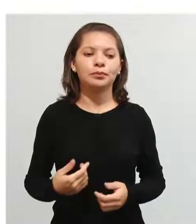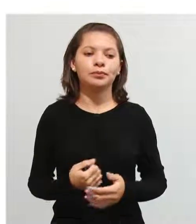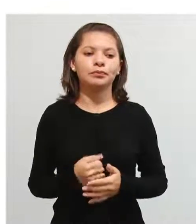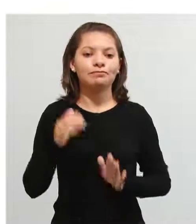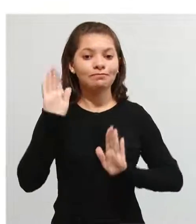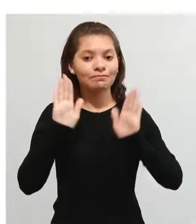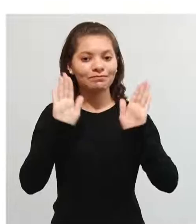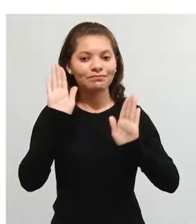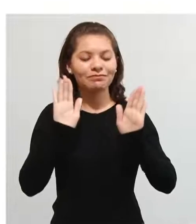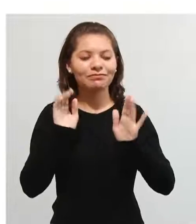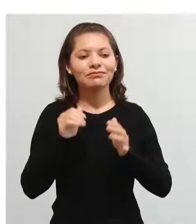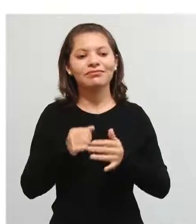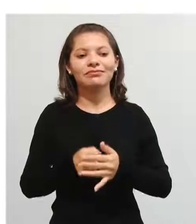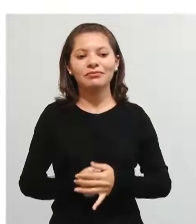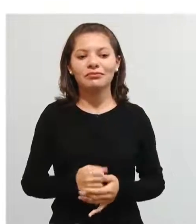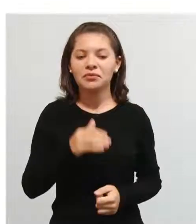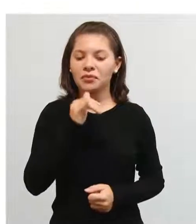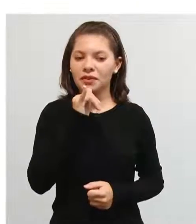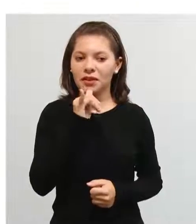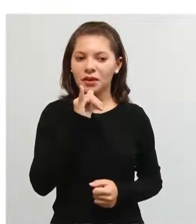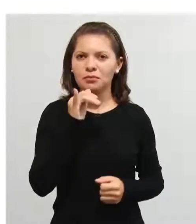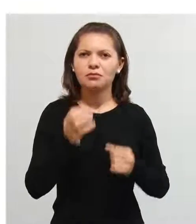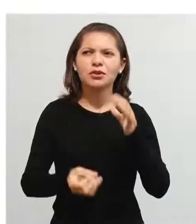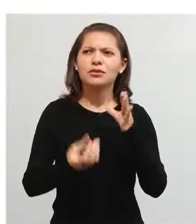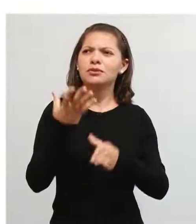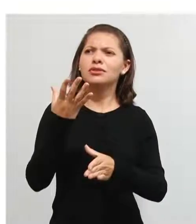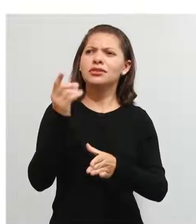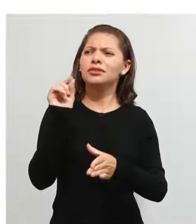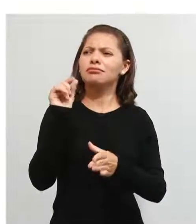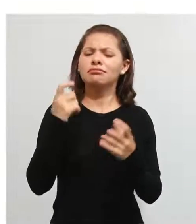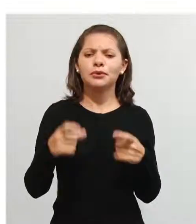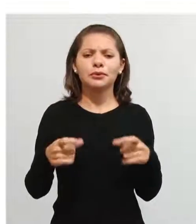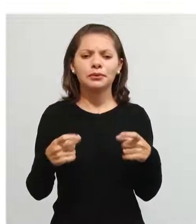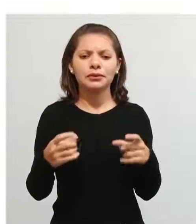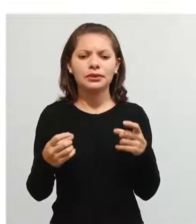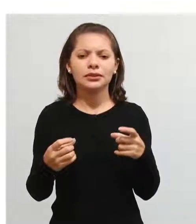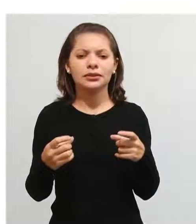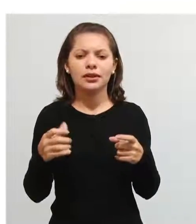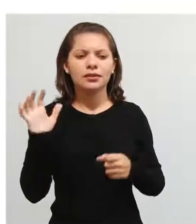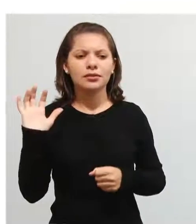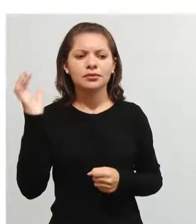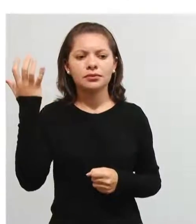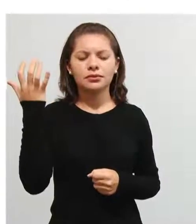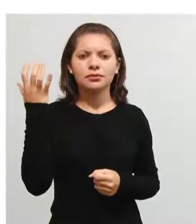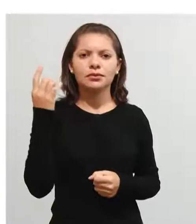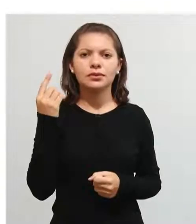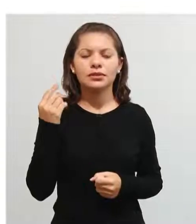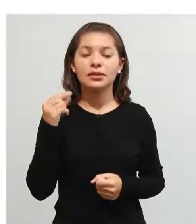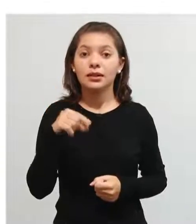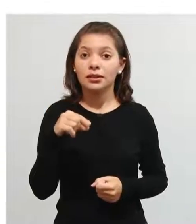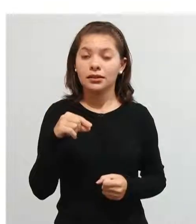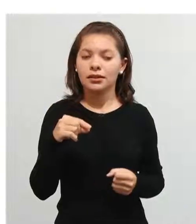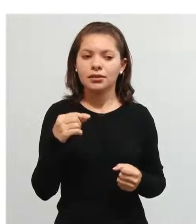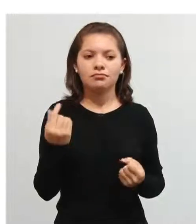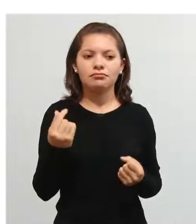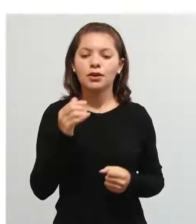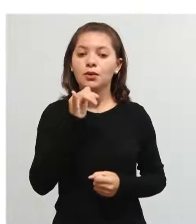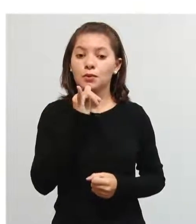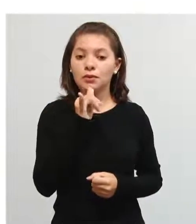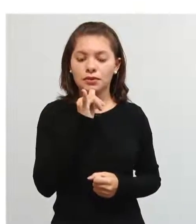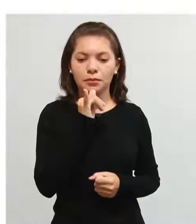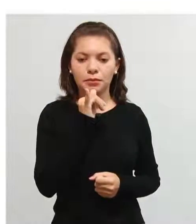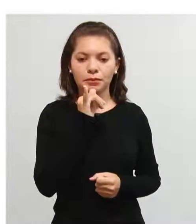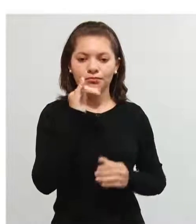tá? Da onde surgiram essas ações, essas situações aqui que eu acabei de listar